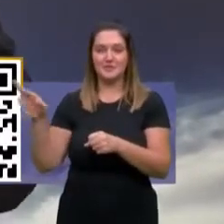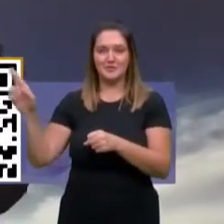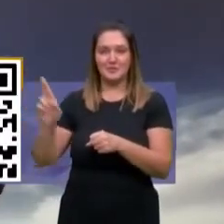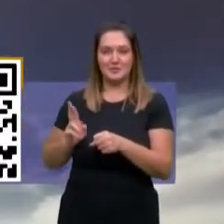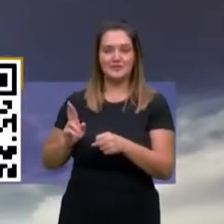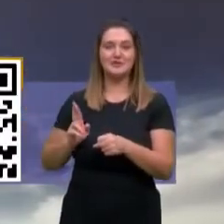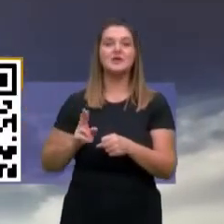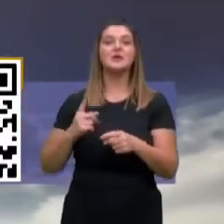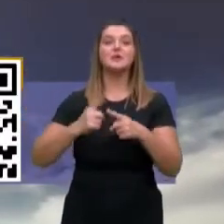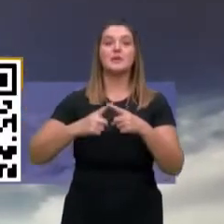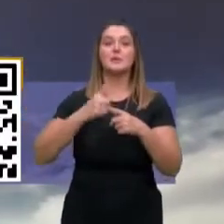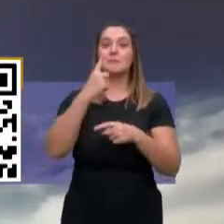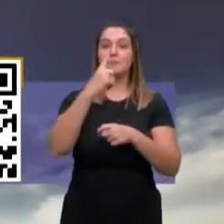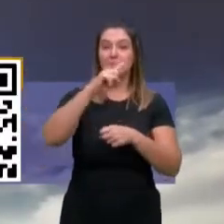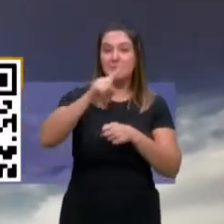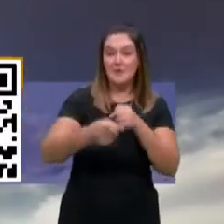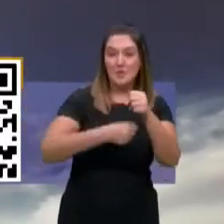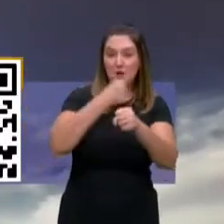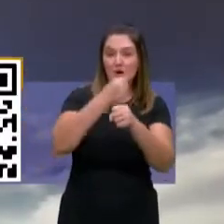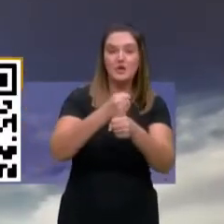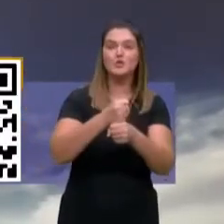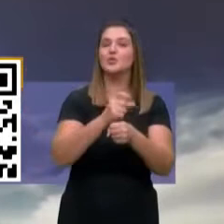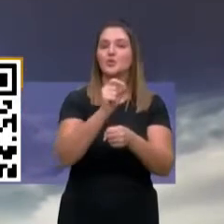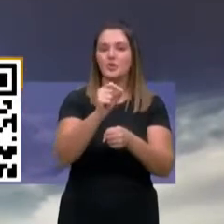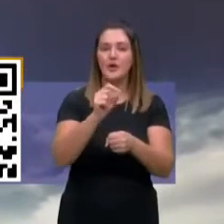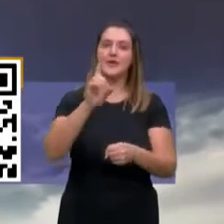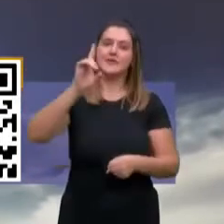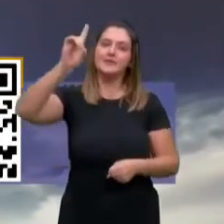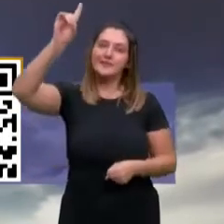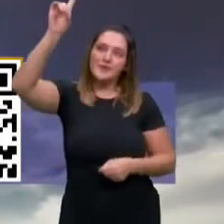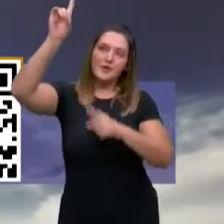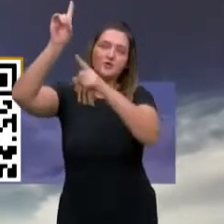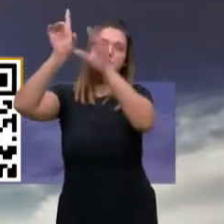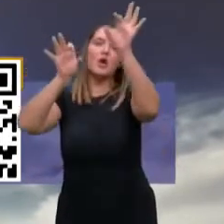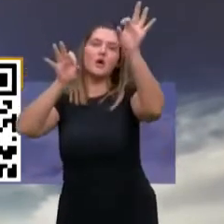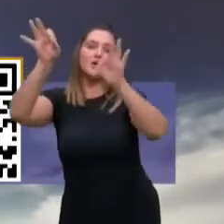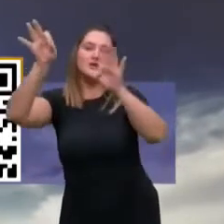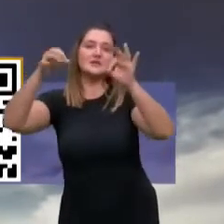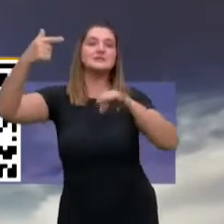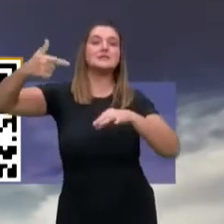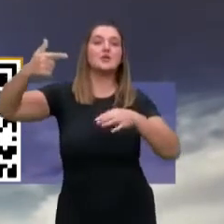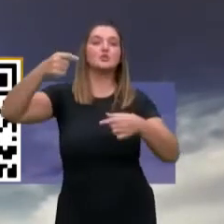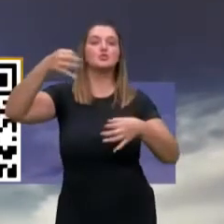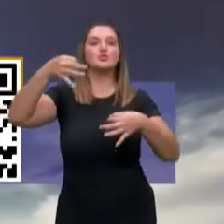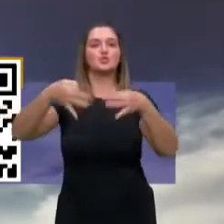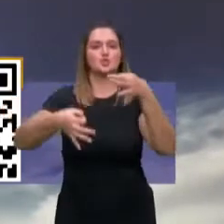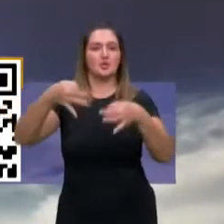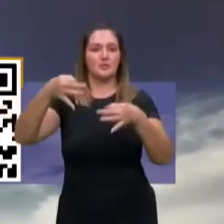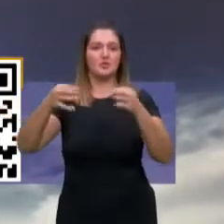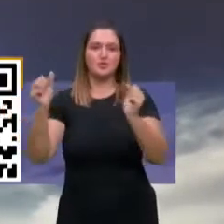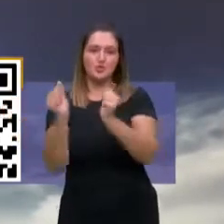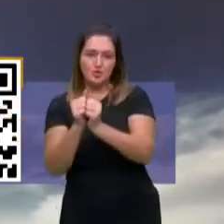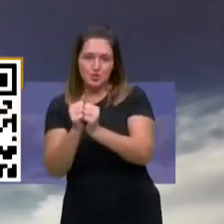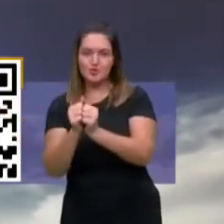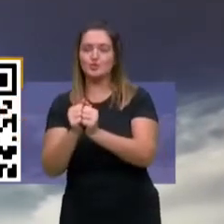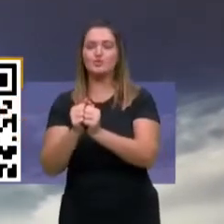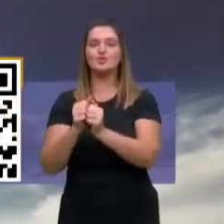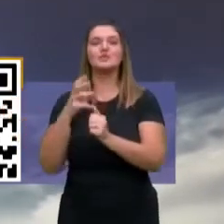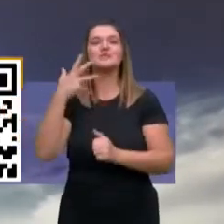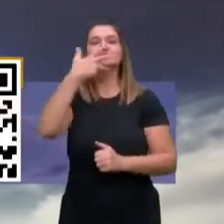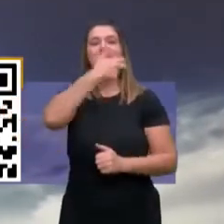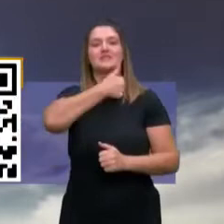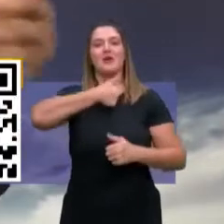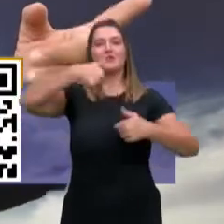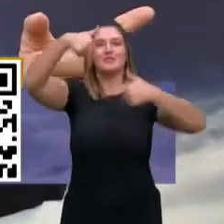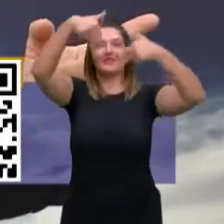Darcy. É o seguinte, os mil anos são para Deus realizar a segunda fase do juízo com a presença dos salvos no